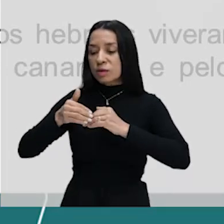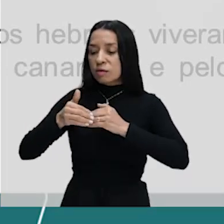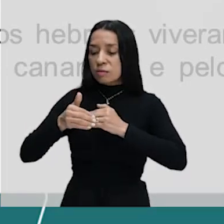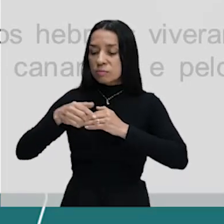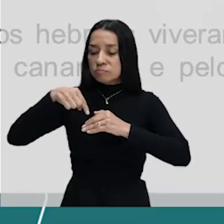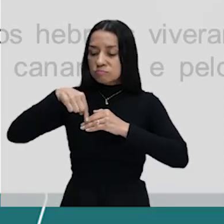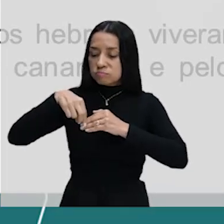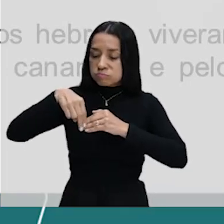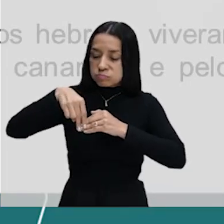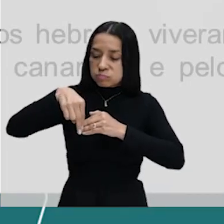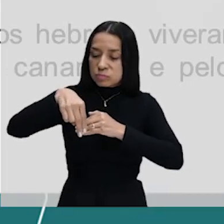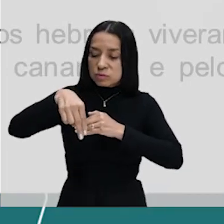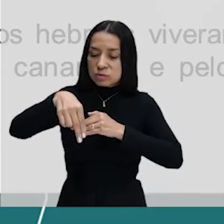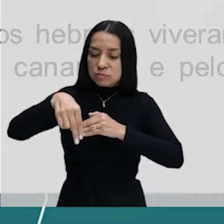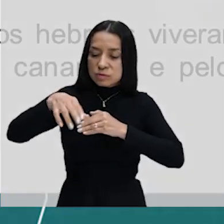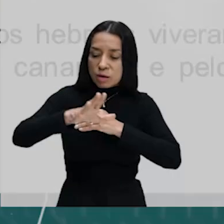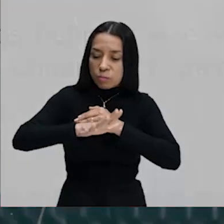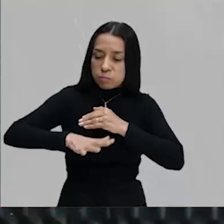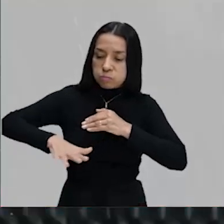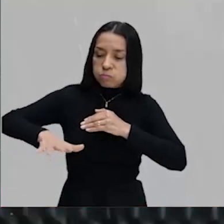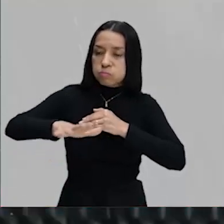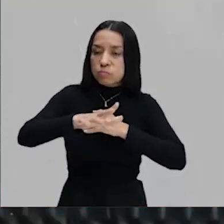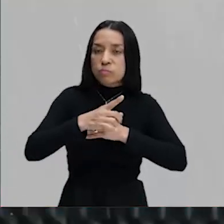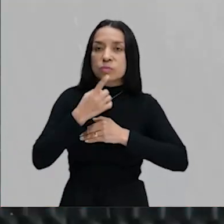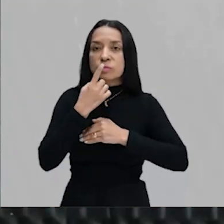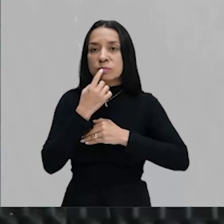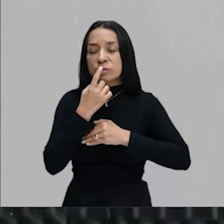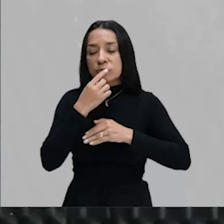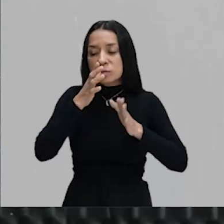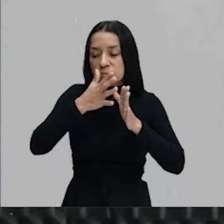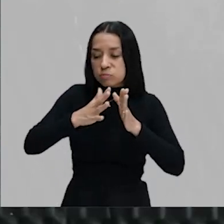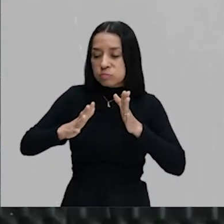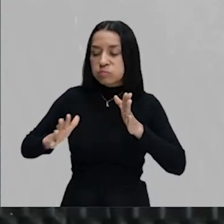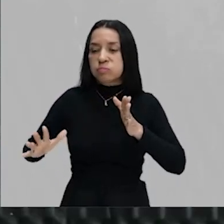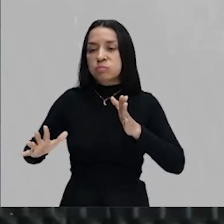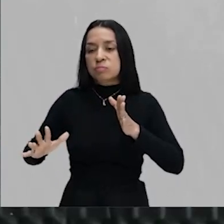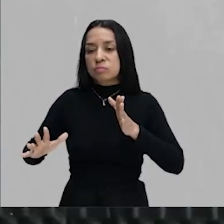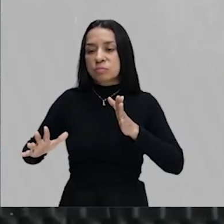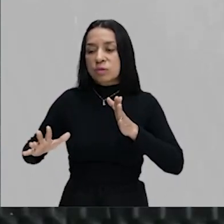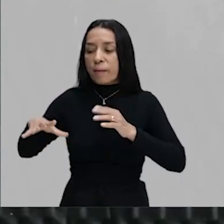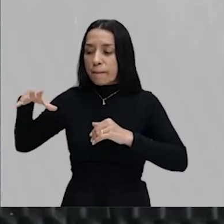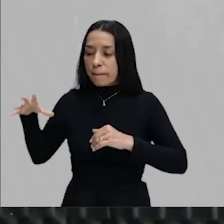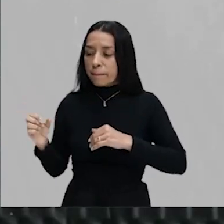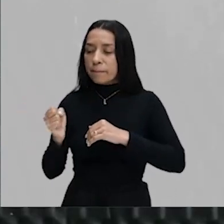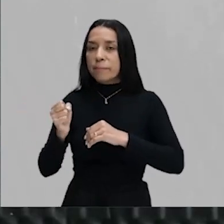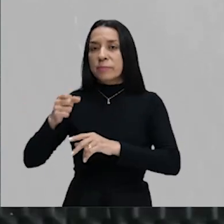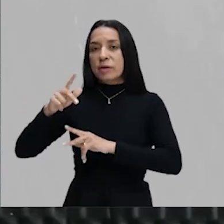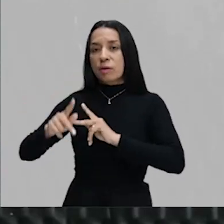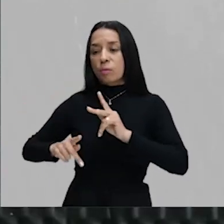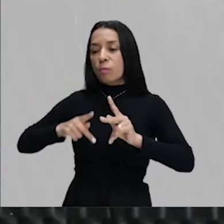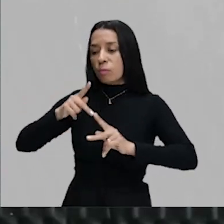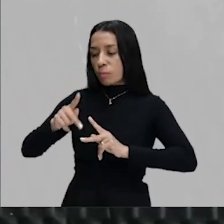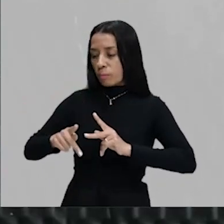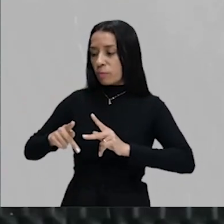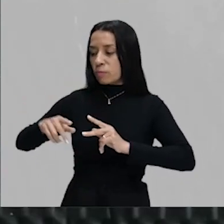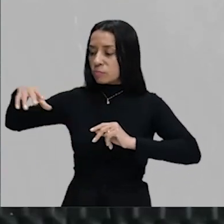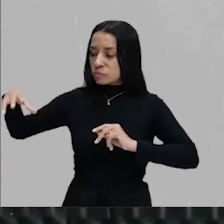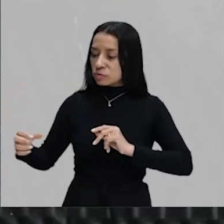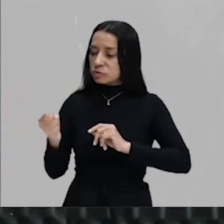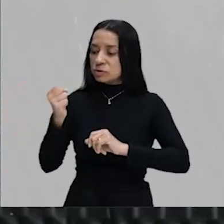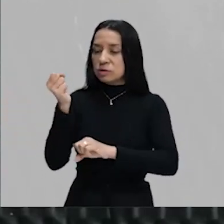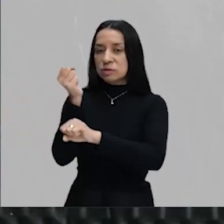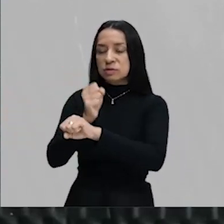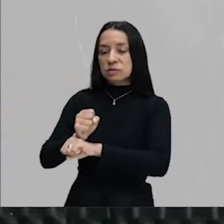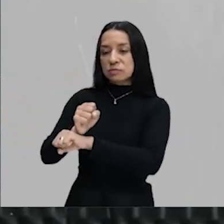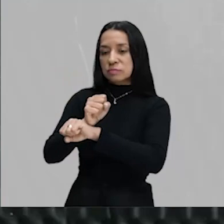Mar Vermelho. Né? O Moisés que irá pegar o povo hebreu, tirar da